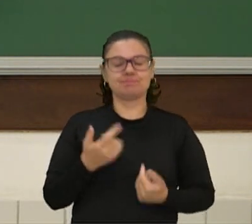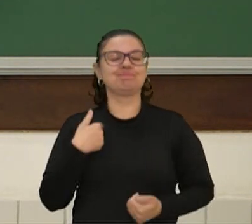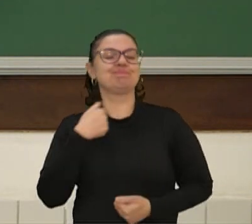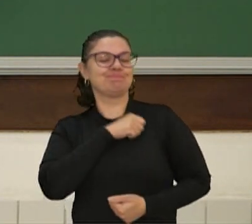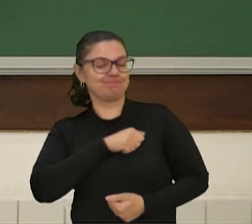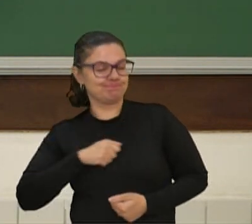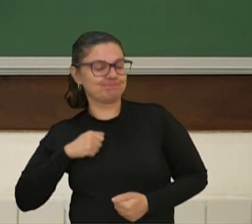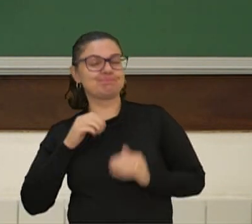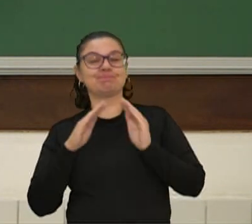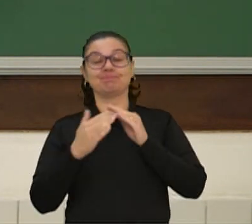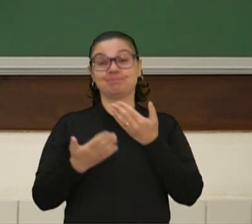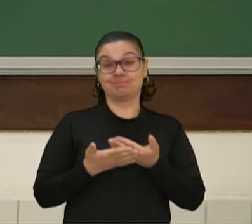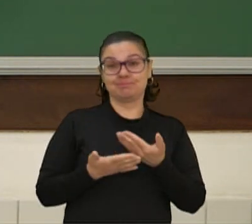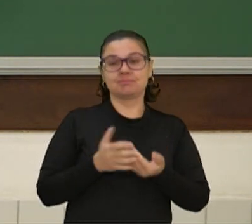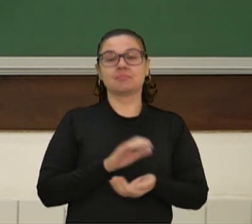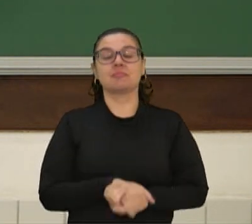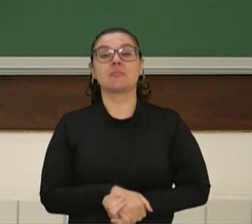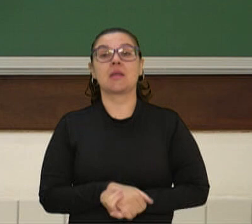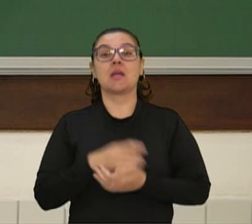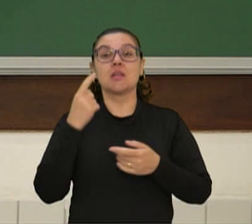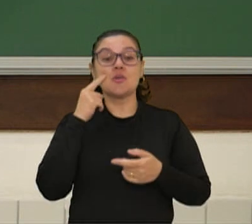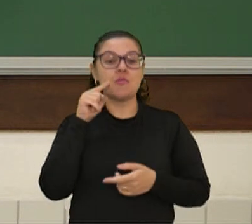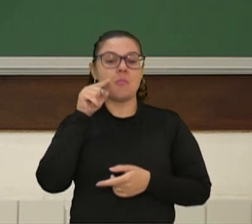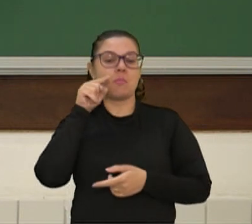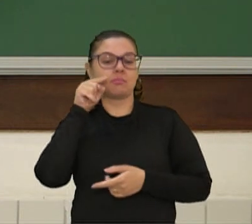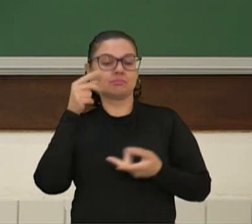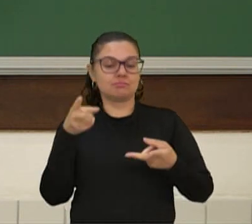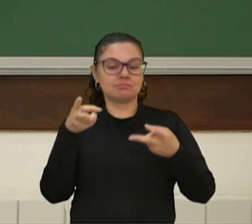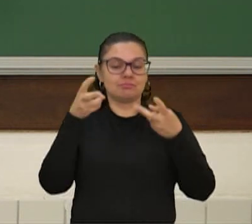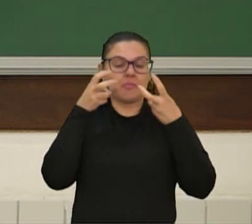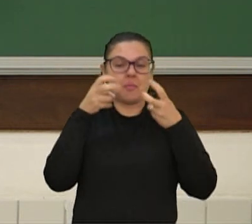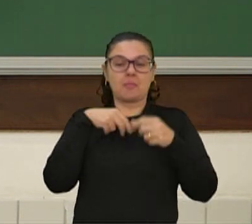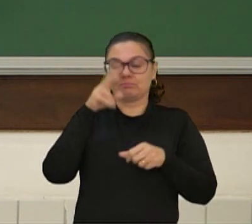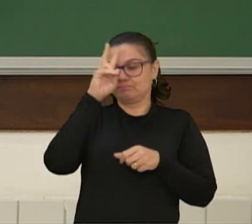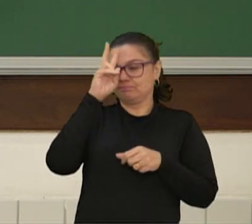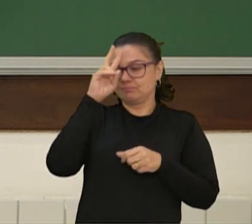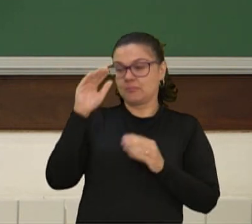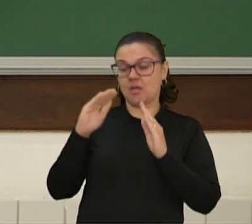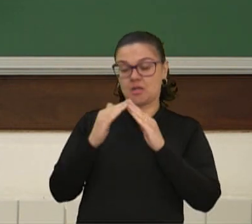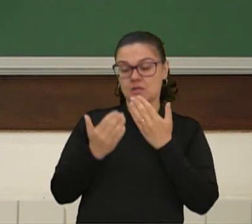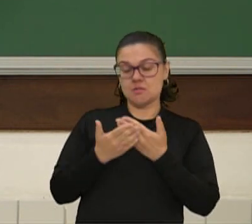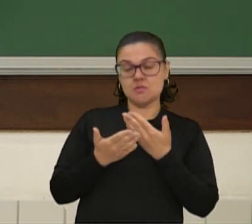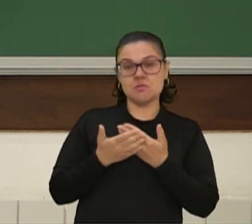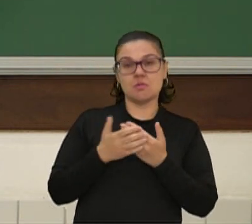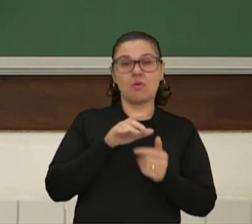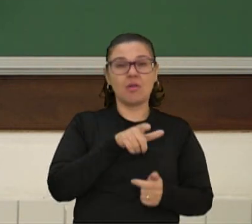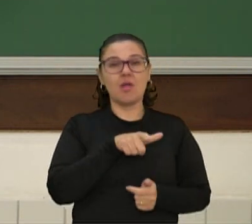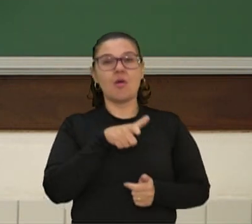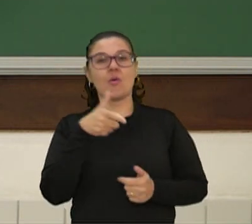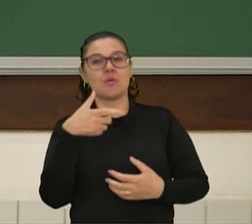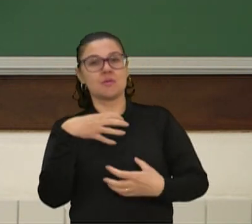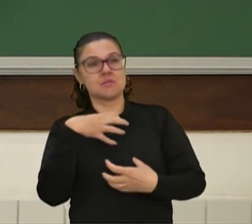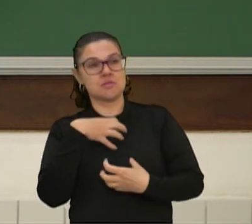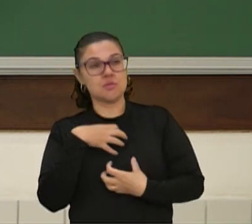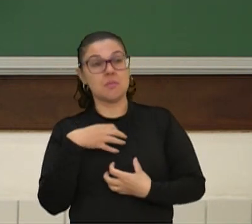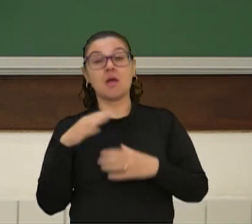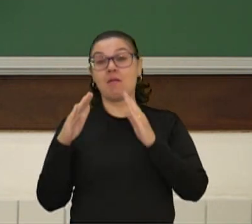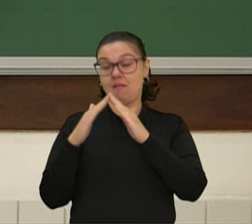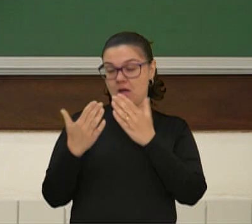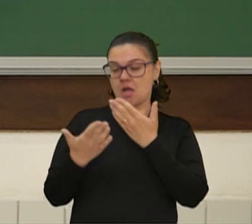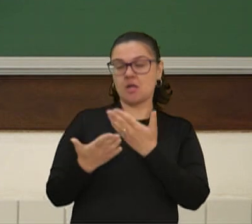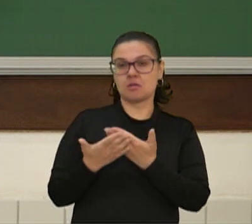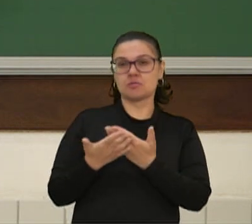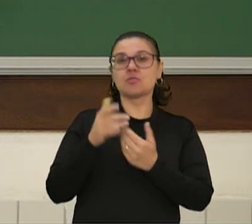escola, todos nós estamos, né? Então vamos olhar para a escola agora, nesse período de transformação, com outros olhos. Ela